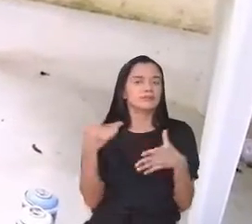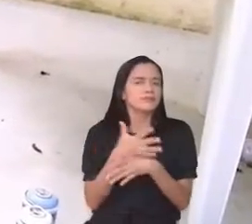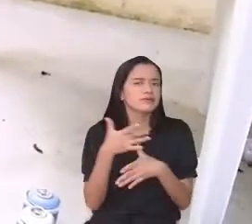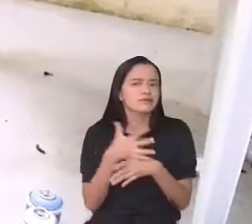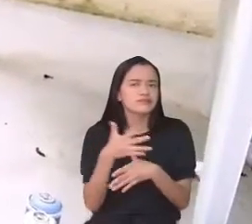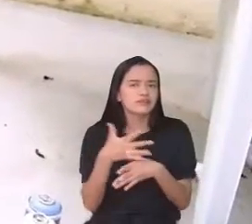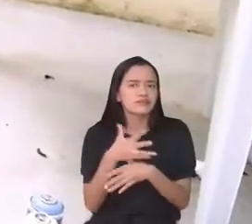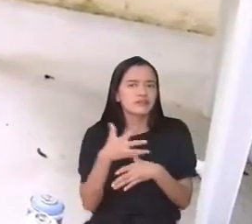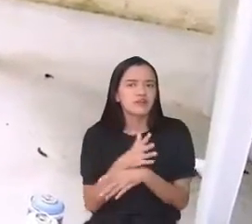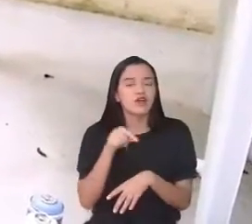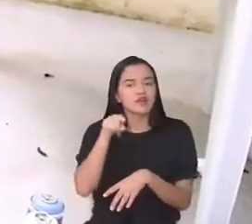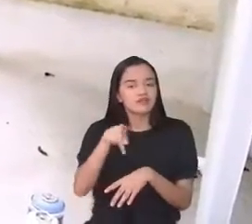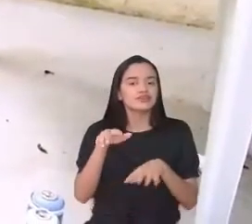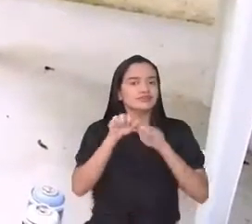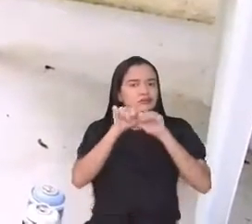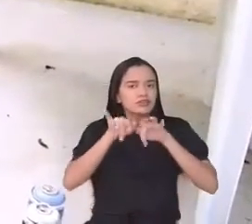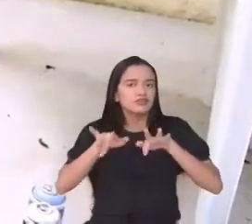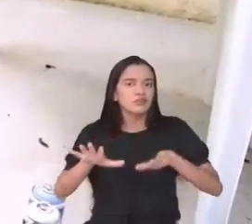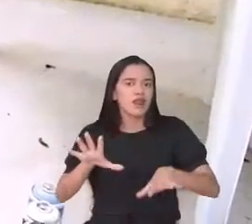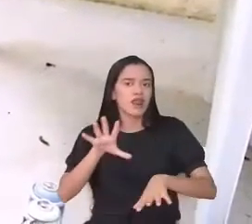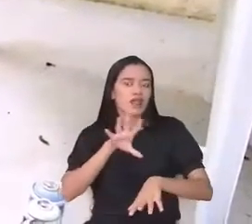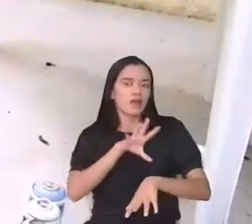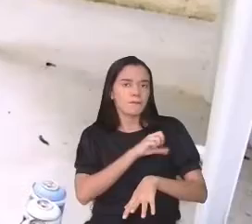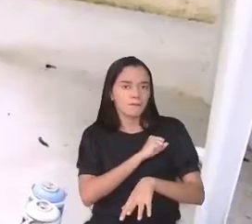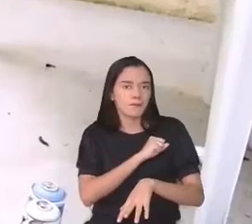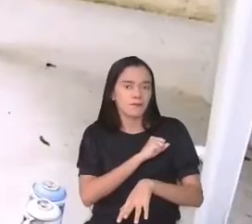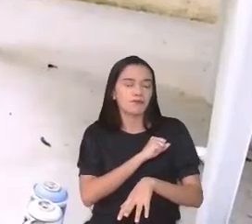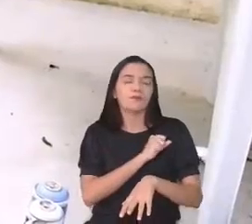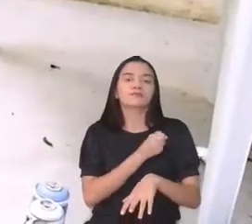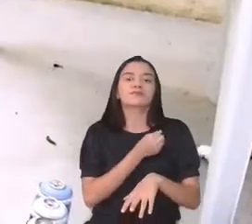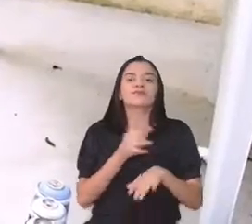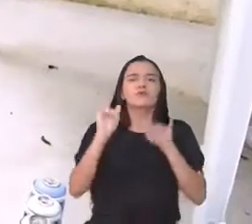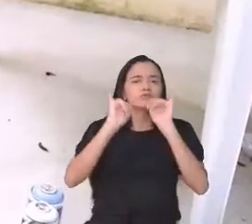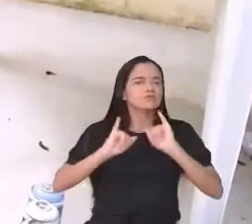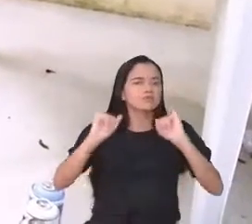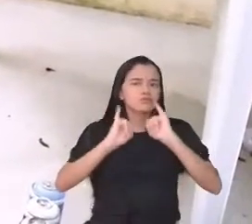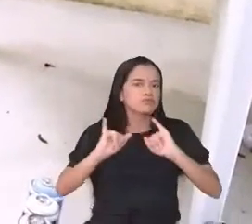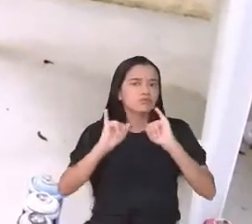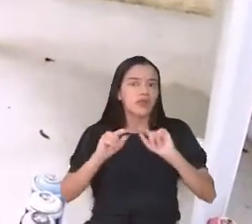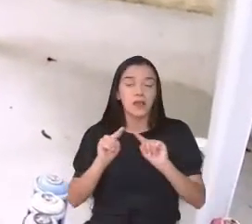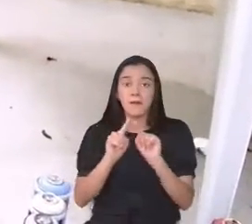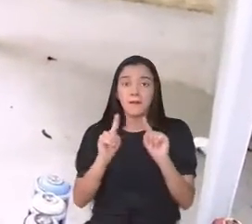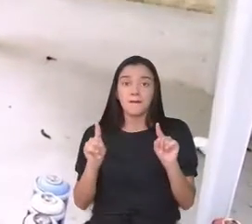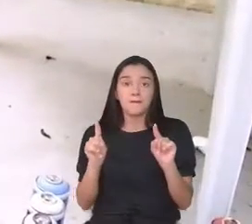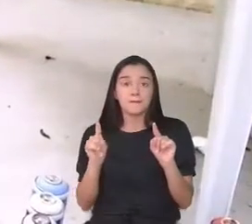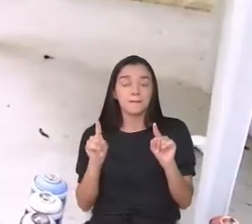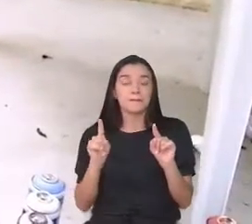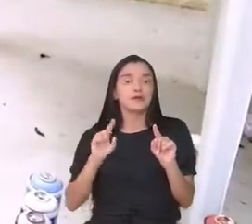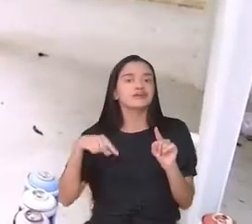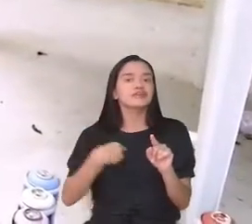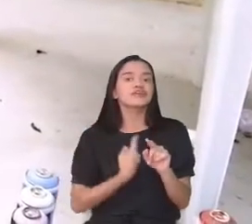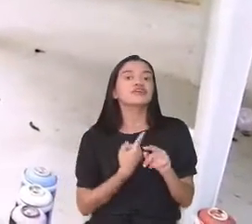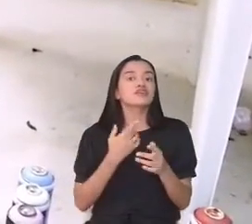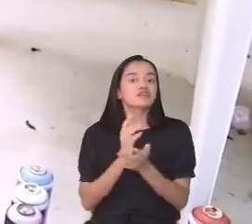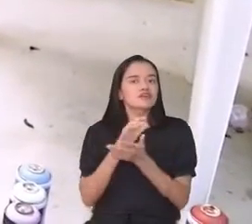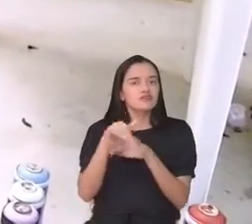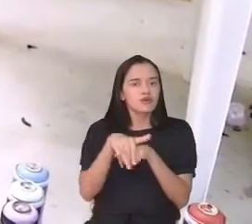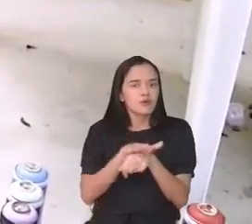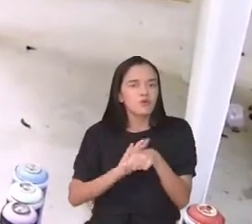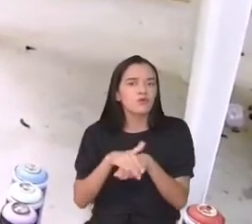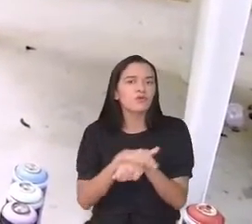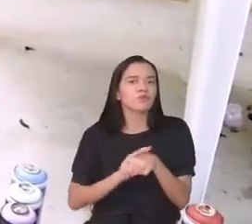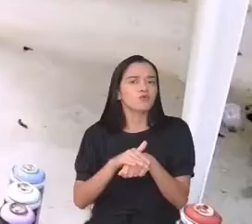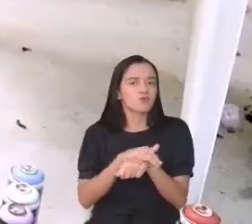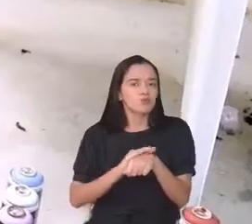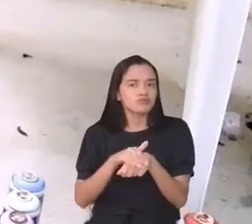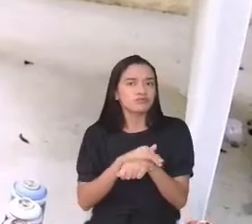você queria espalhar amor, espalhar uma mensagem, né? E aí, mais cedo, a gente estava conversando e aí você disse que para você